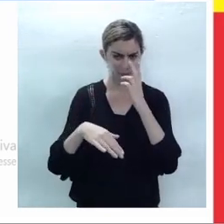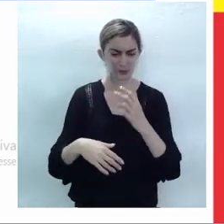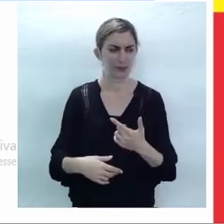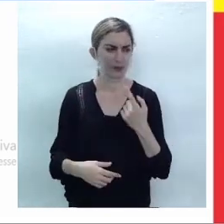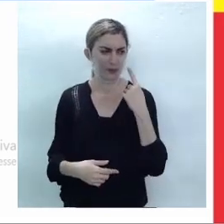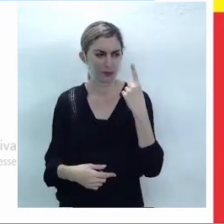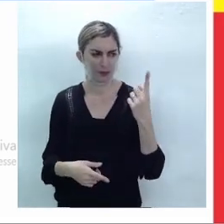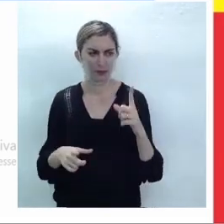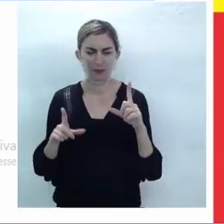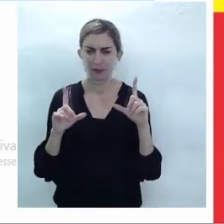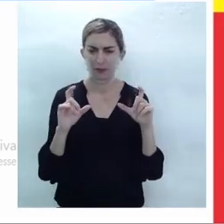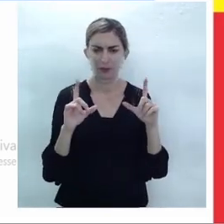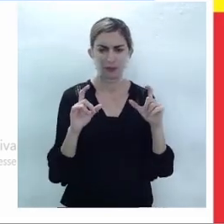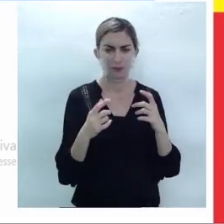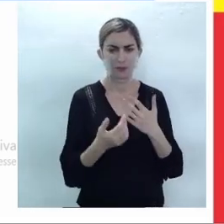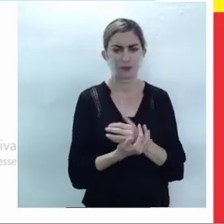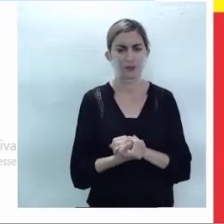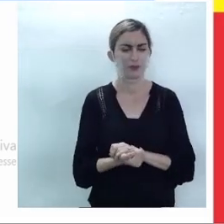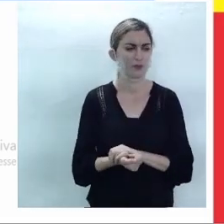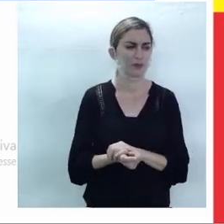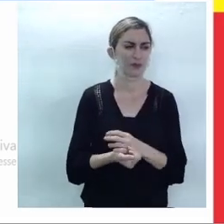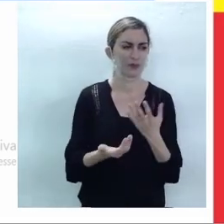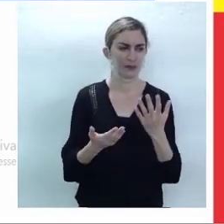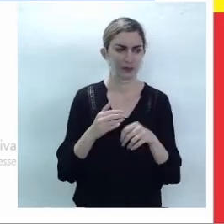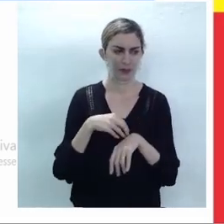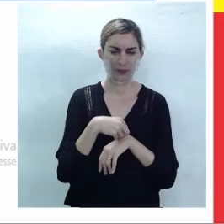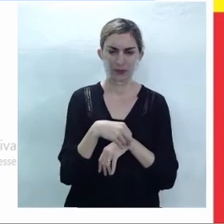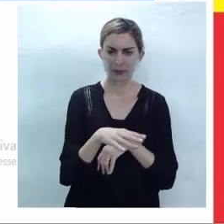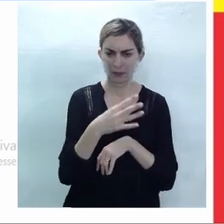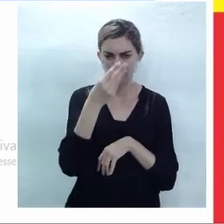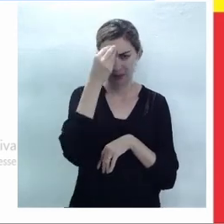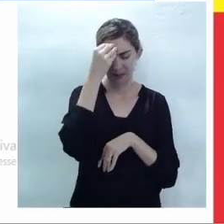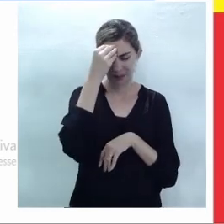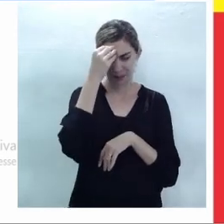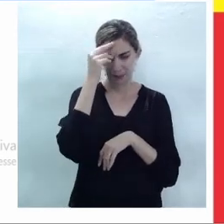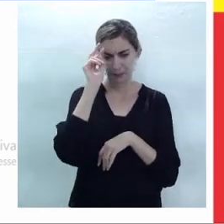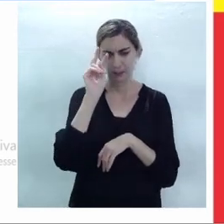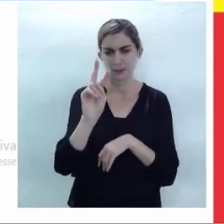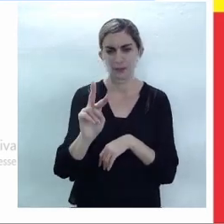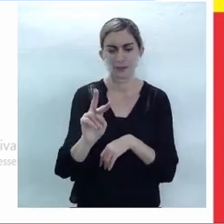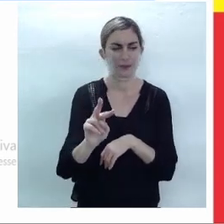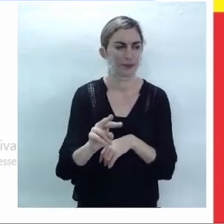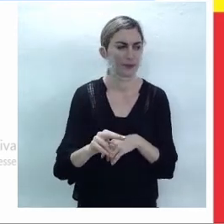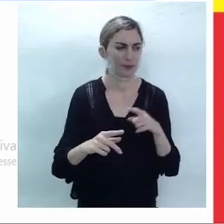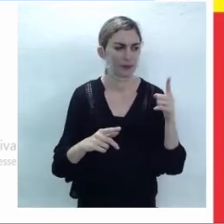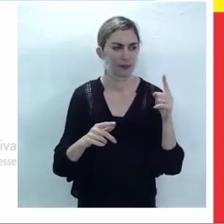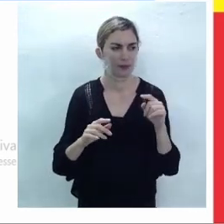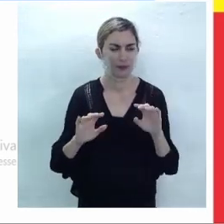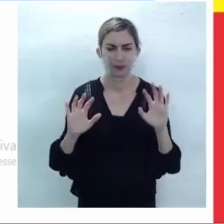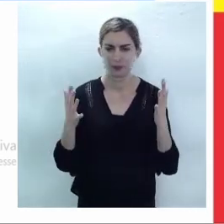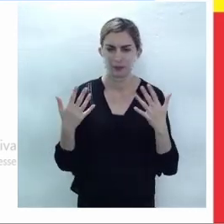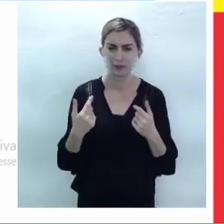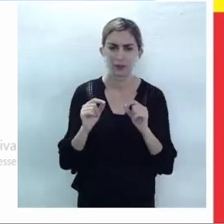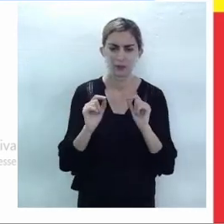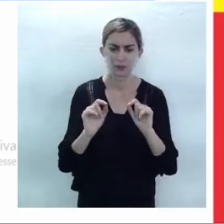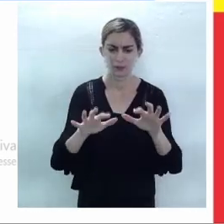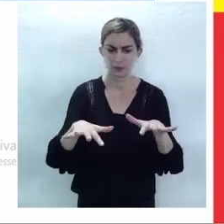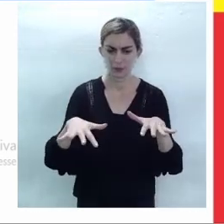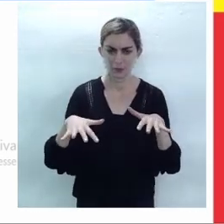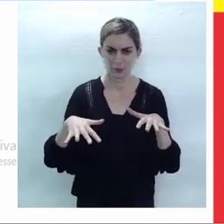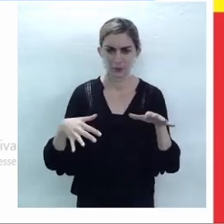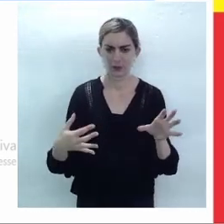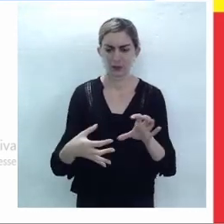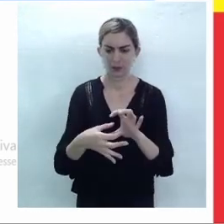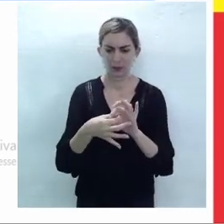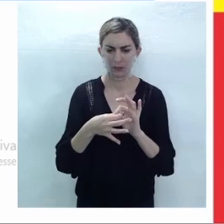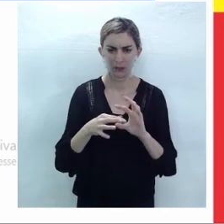aqui. Olha uma fotografia. Eu gostaria que vocês fixassem bem o olhar. Celebração ecumênica. Ou seja, vejam